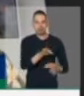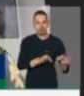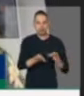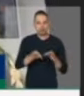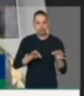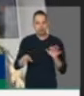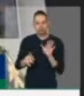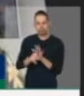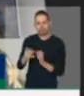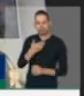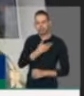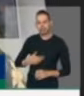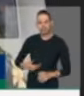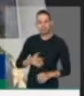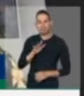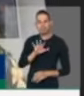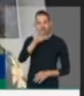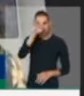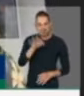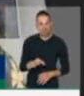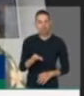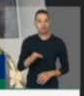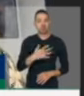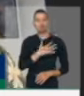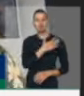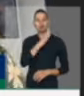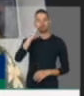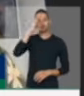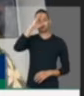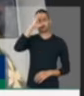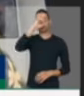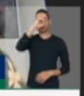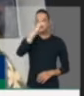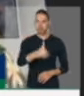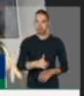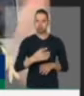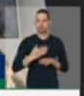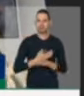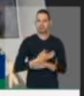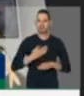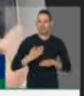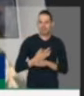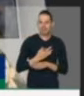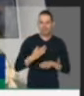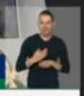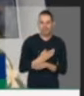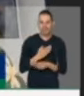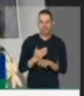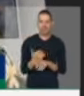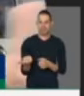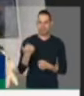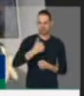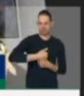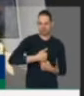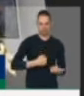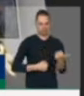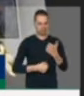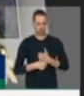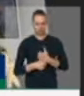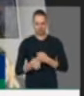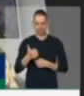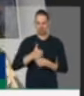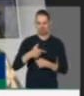onde corretamente os comandos das Forças Armadas resistem. E essa troca de comando não me parece ser para